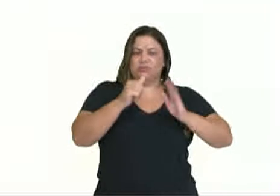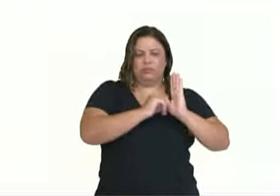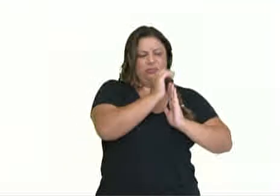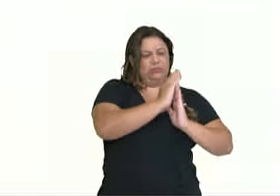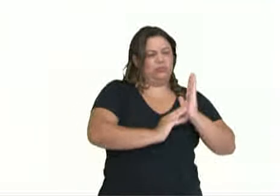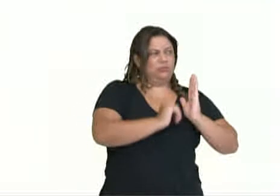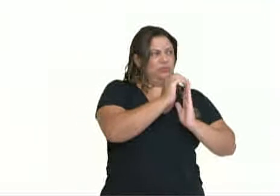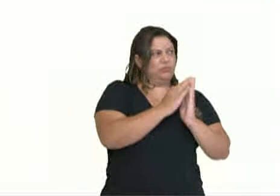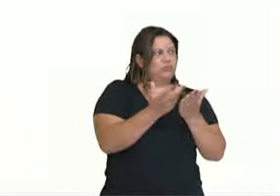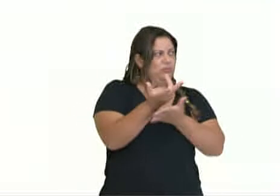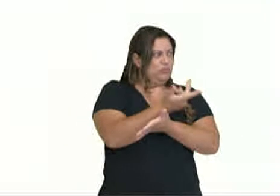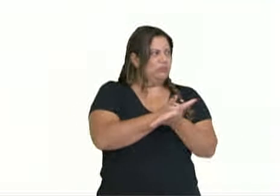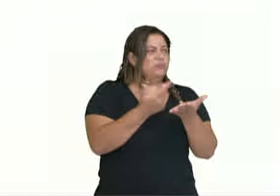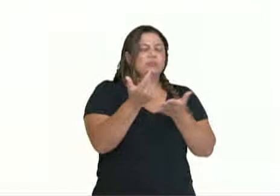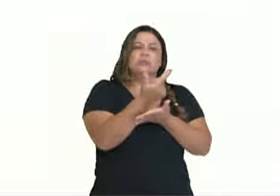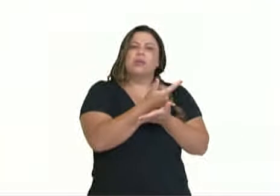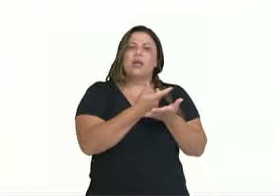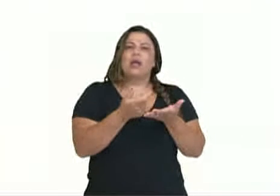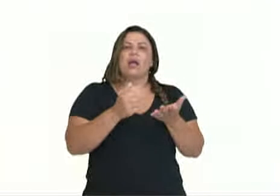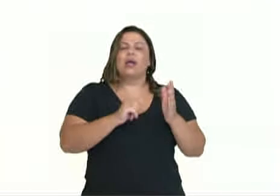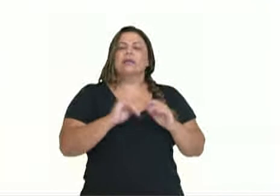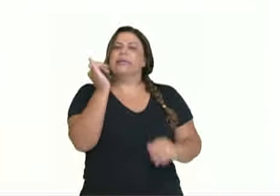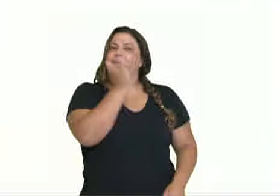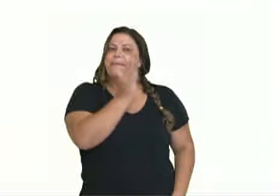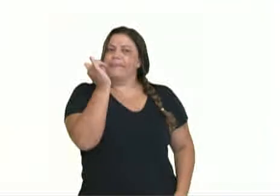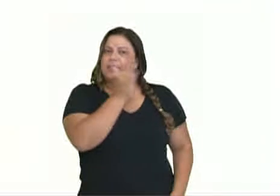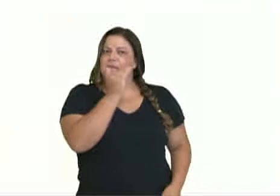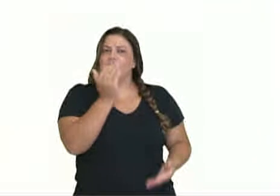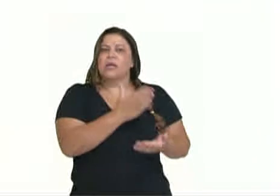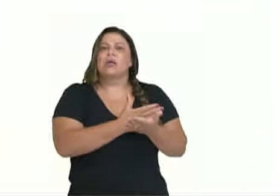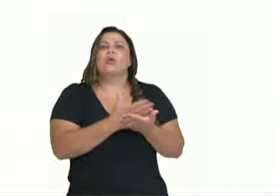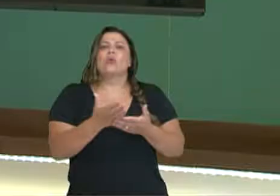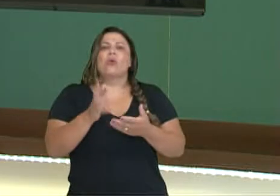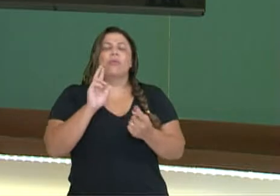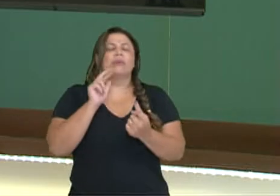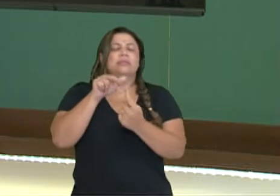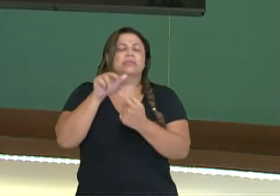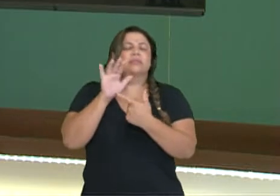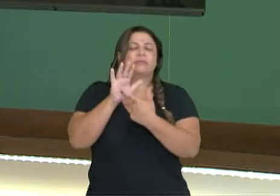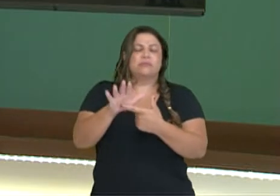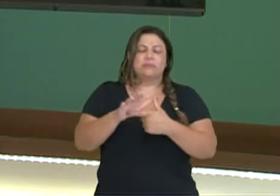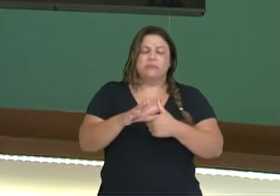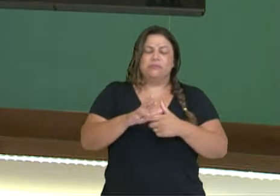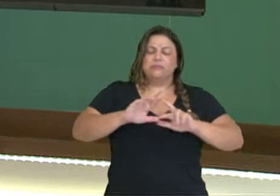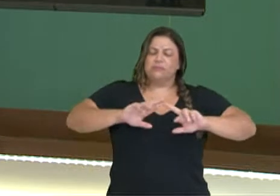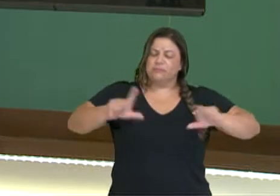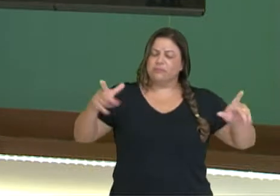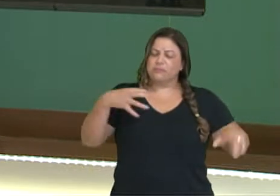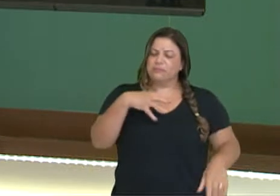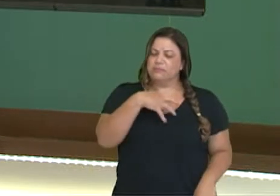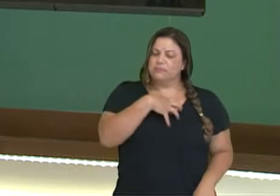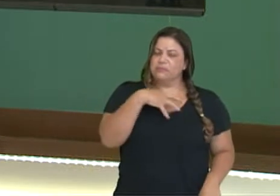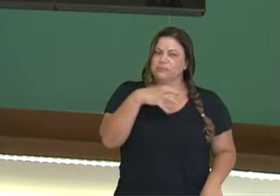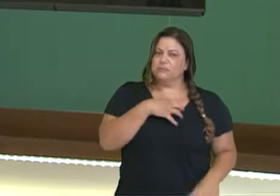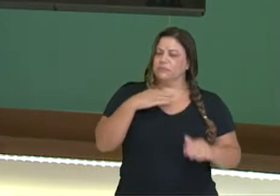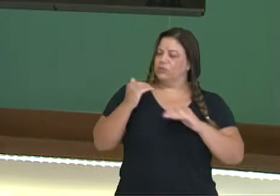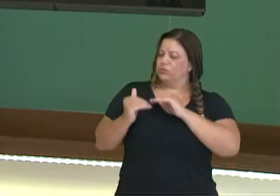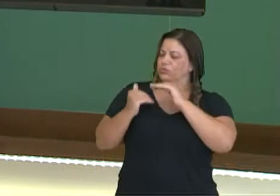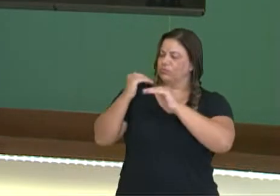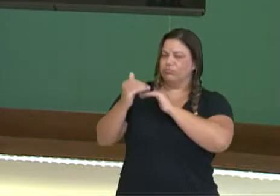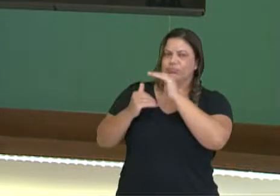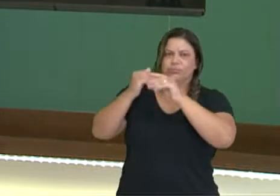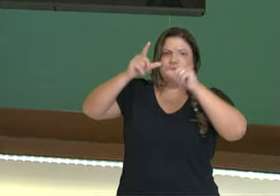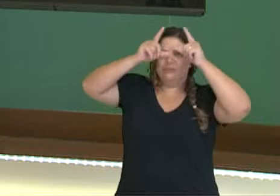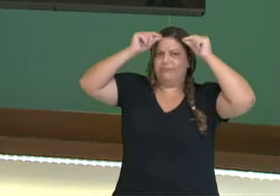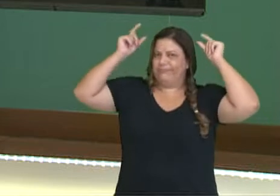nessa capela italiana, ele começa a representar as coisas de uma maneira diferente na pintura. A gente tem um avanço que nem os gregos